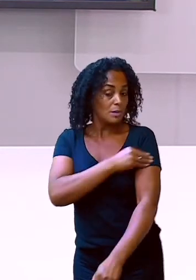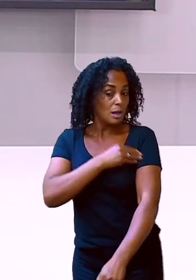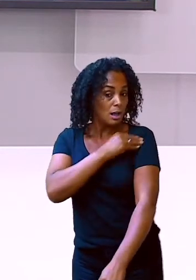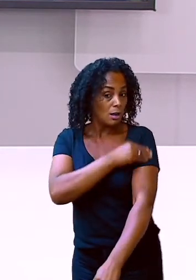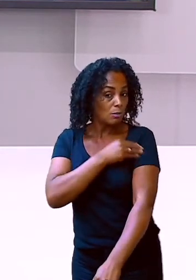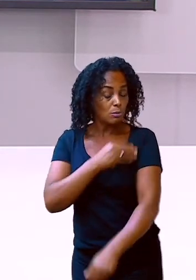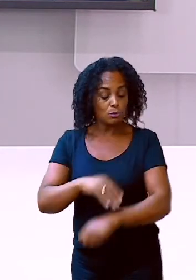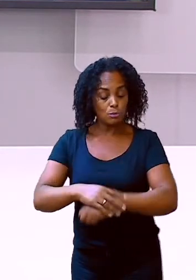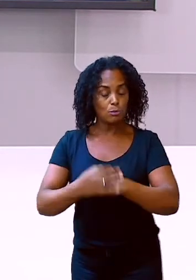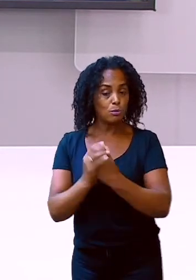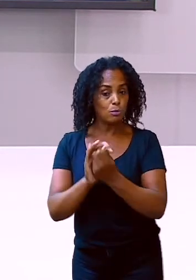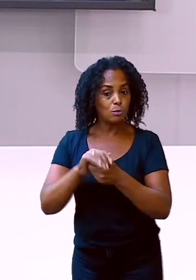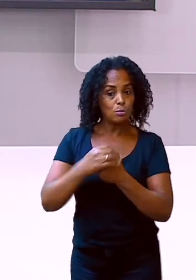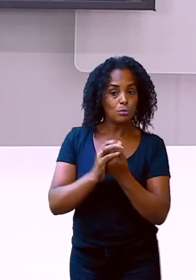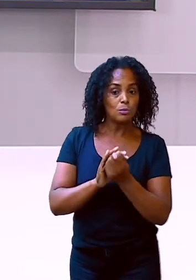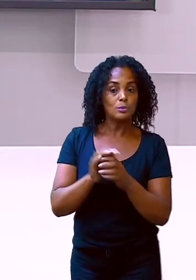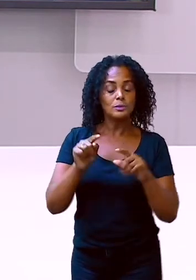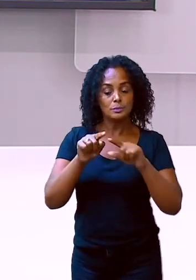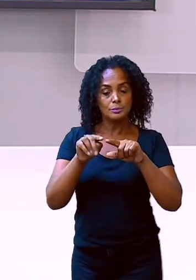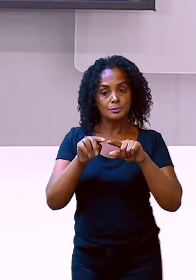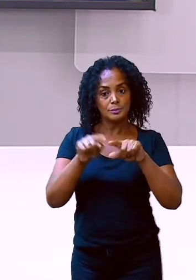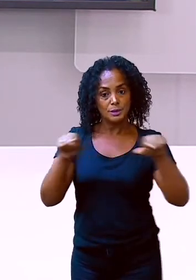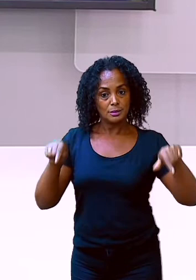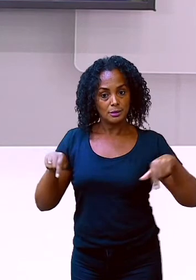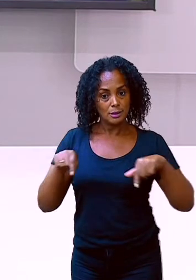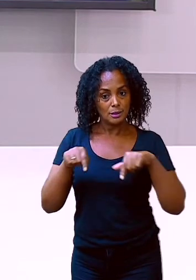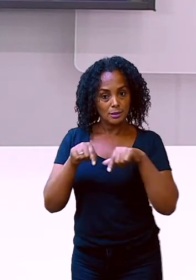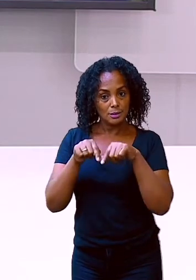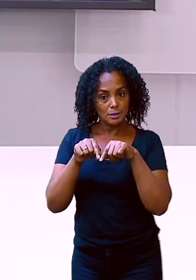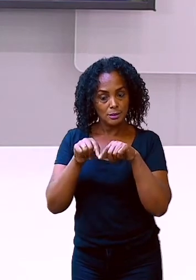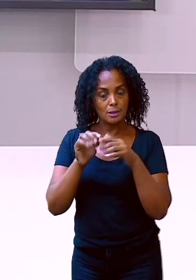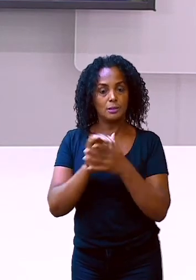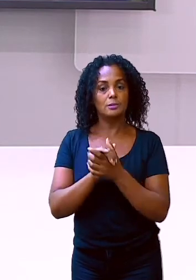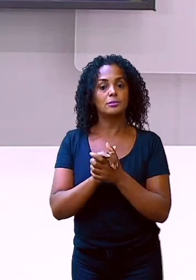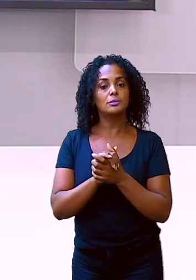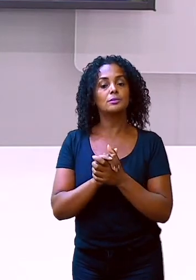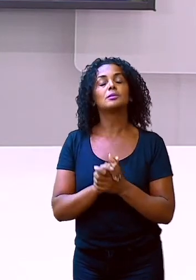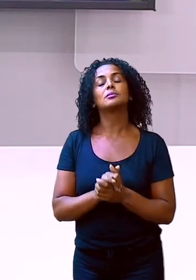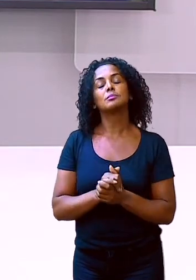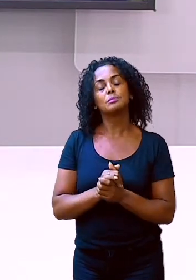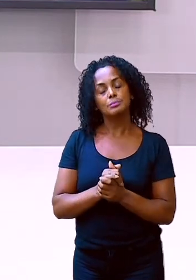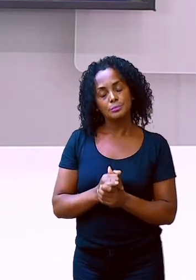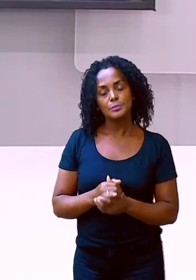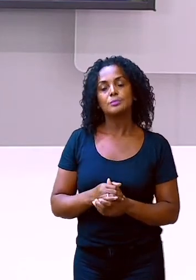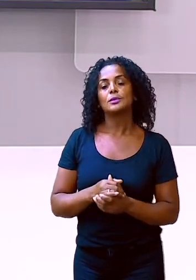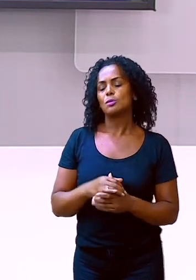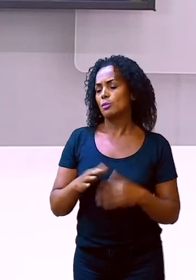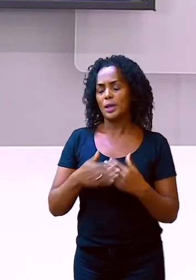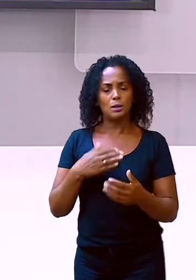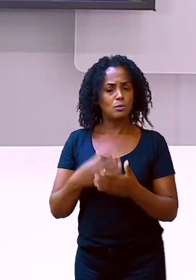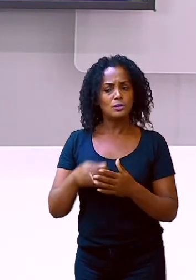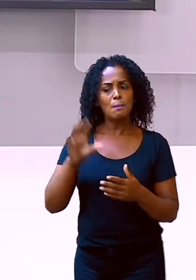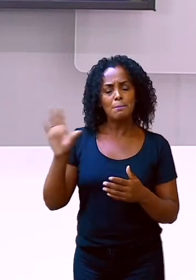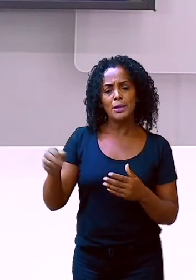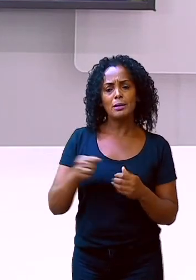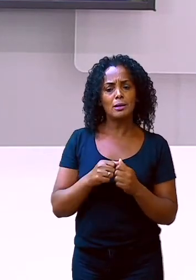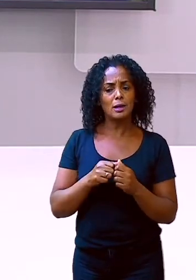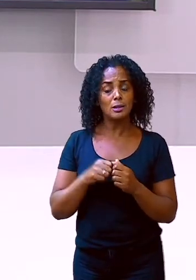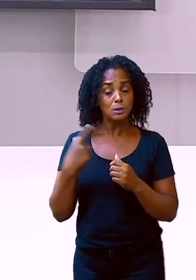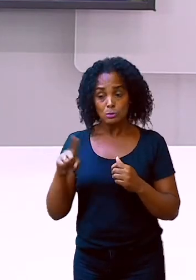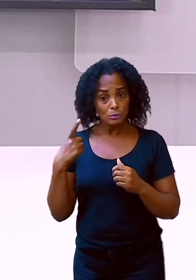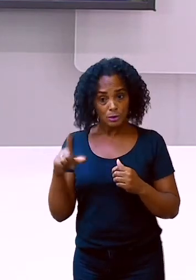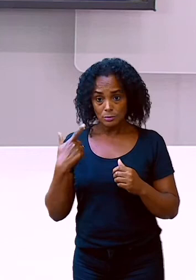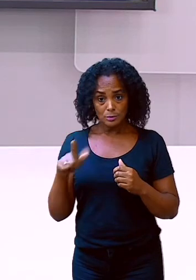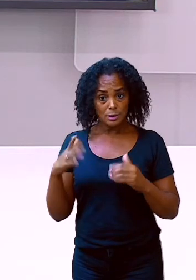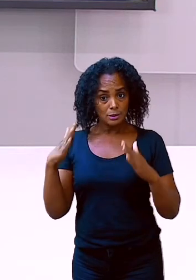tá bom? Então, recebeu algum material fora que não é da sua casa, lembre-se que tem que sim esterilizar